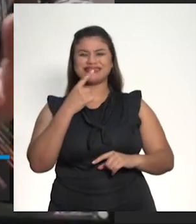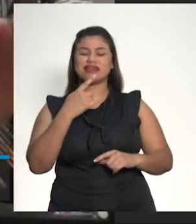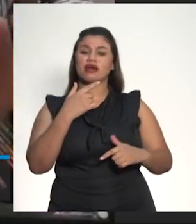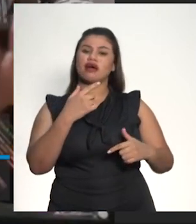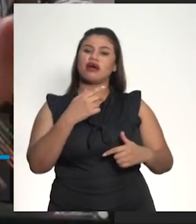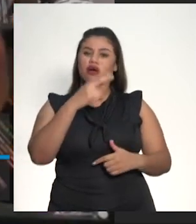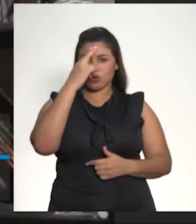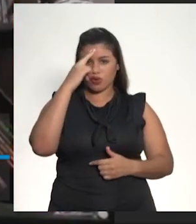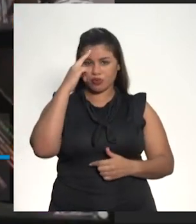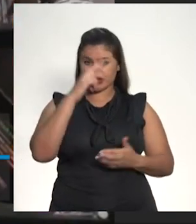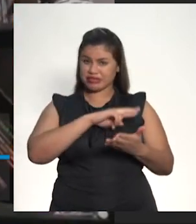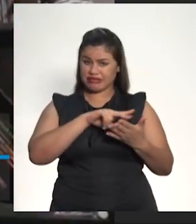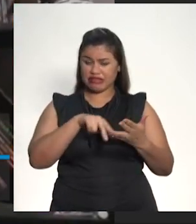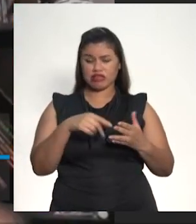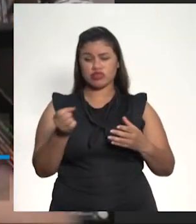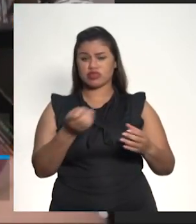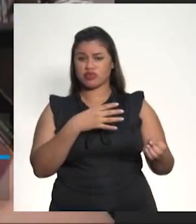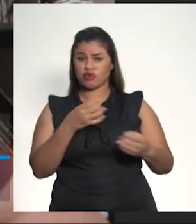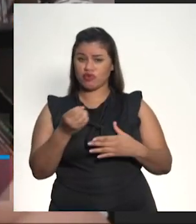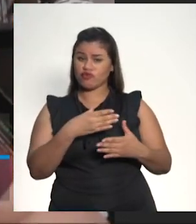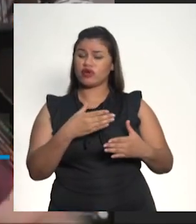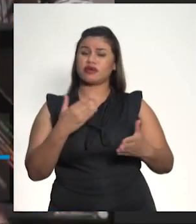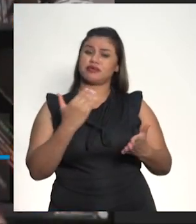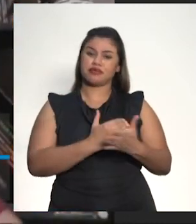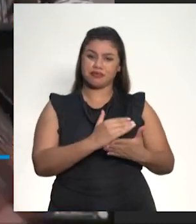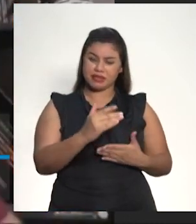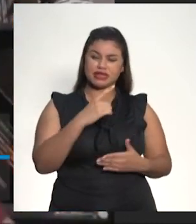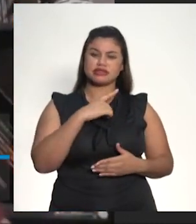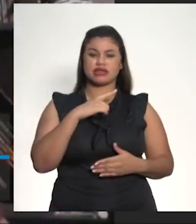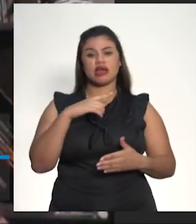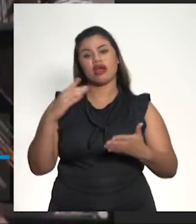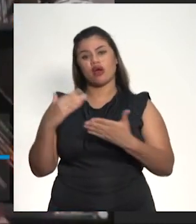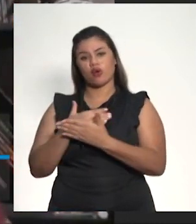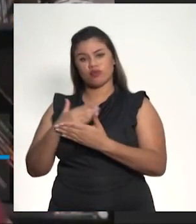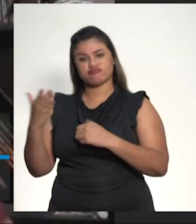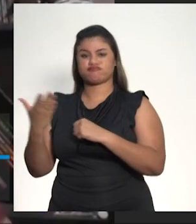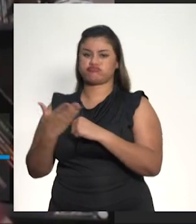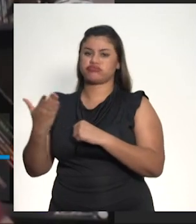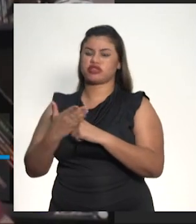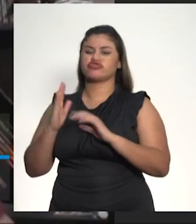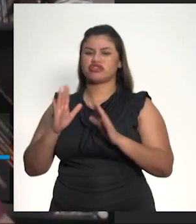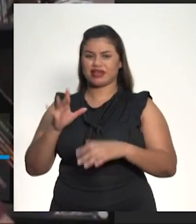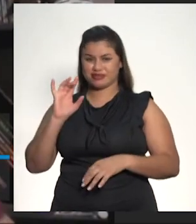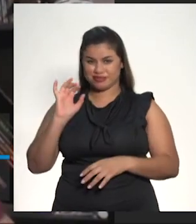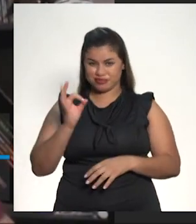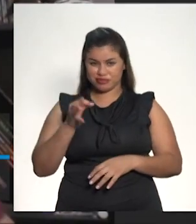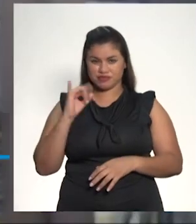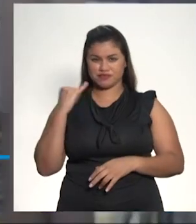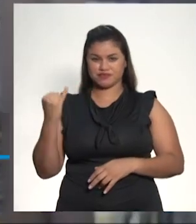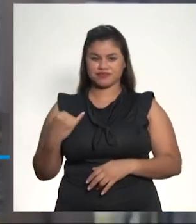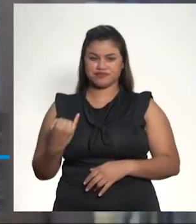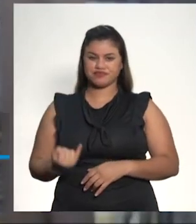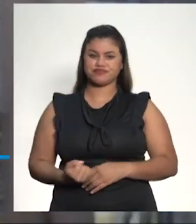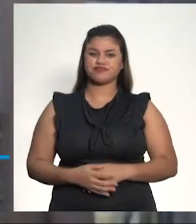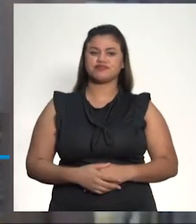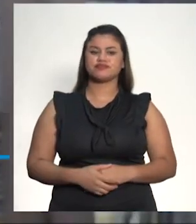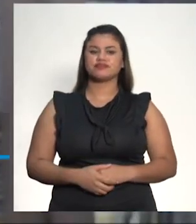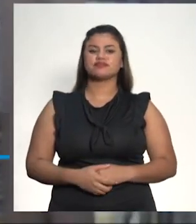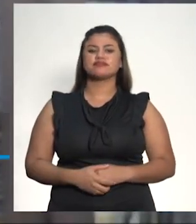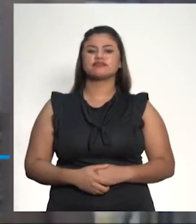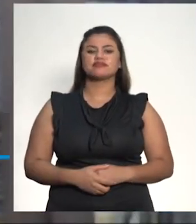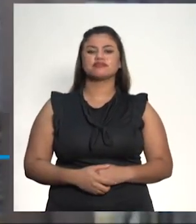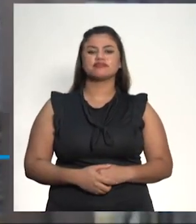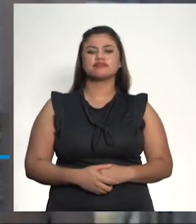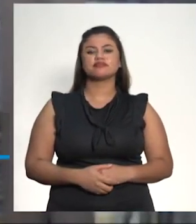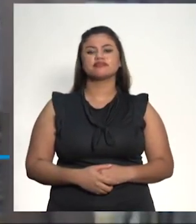direitos e tem algumas categorias que já estão ali no meio do caminho, vamos dizer assim. Né, Jennifer? E essa questão, né,